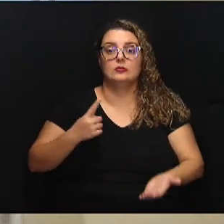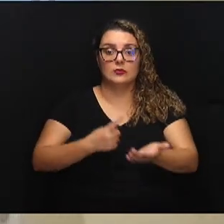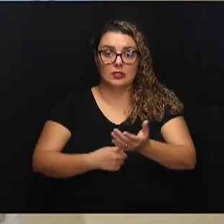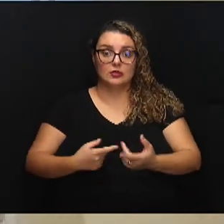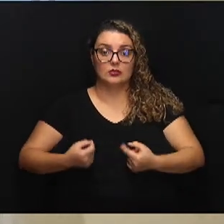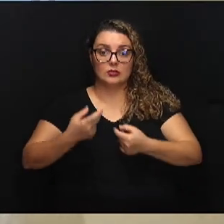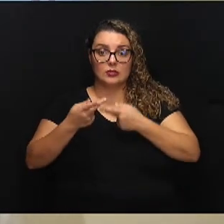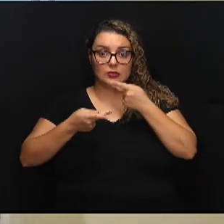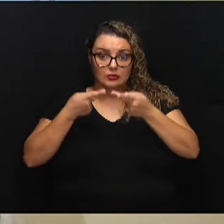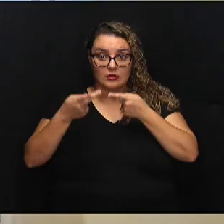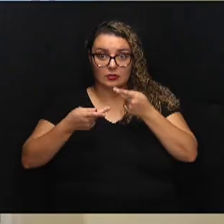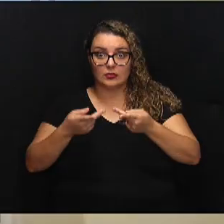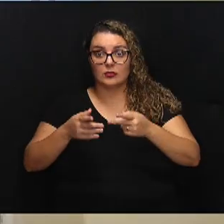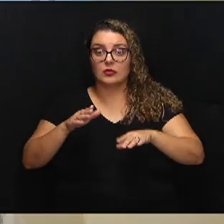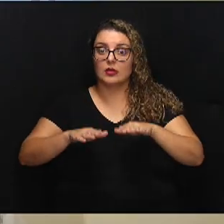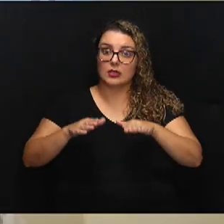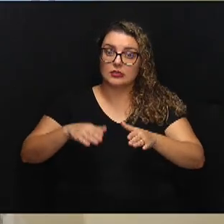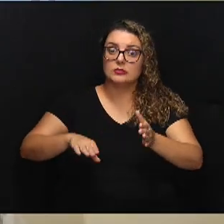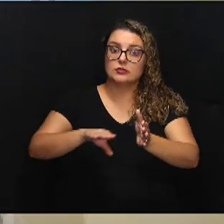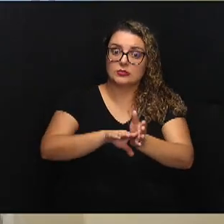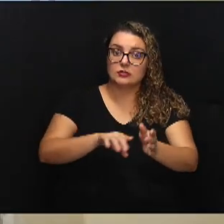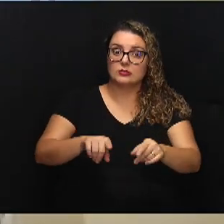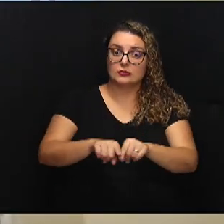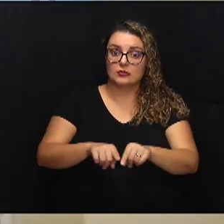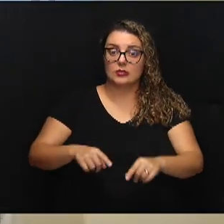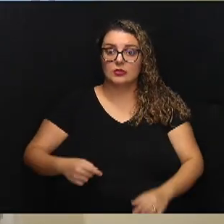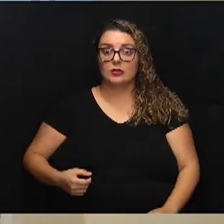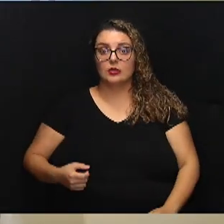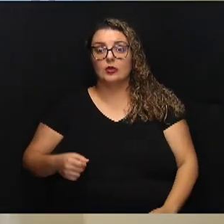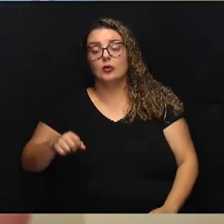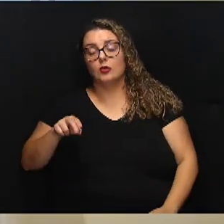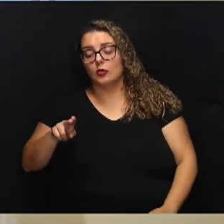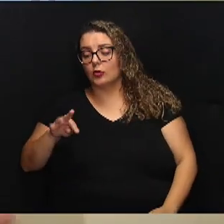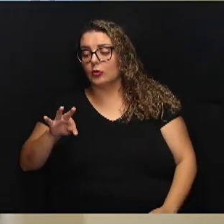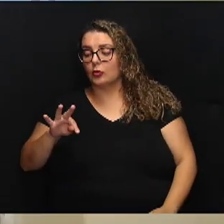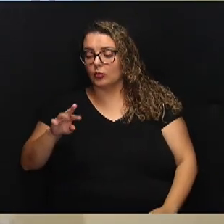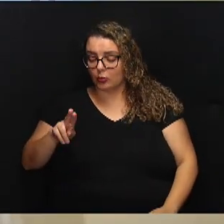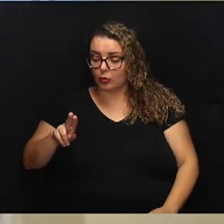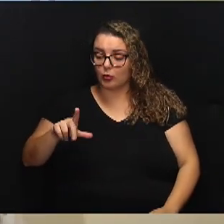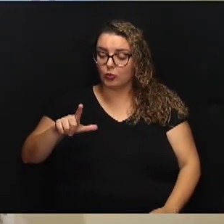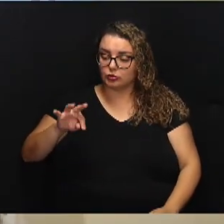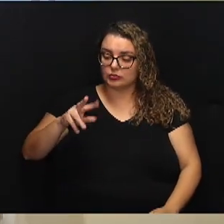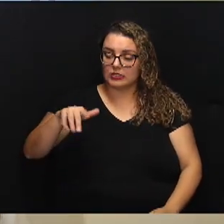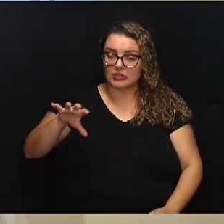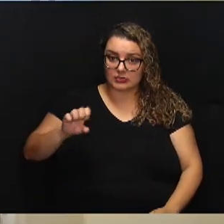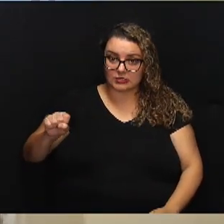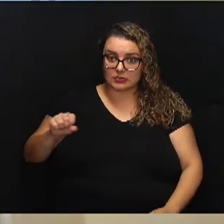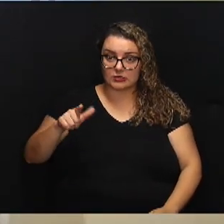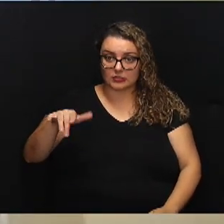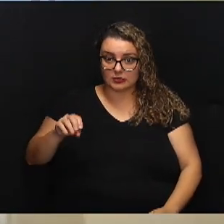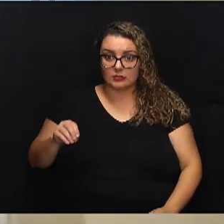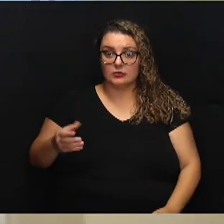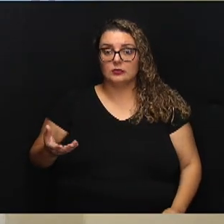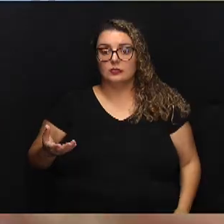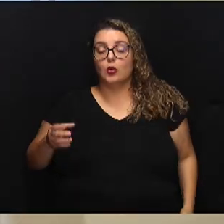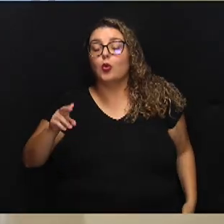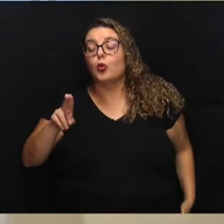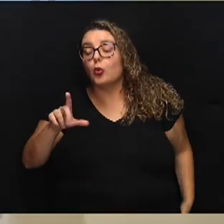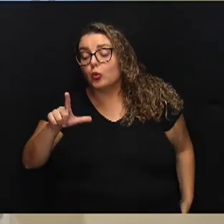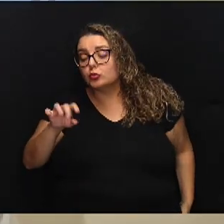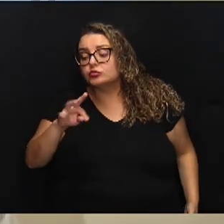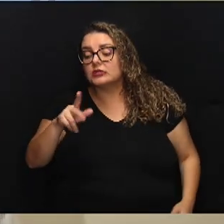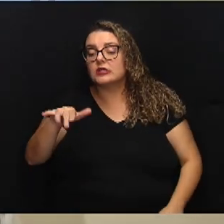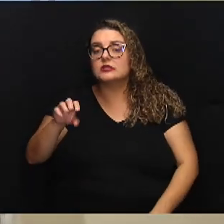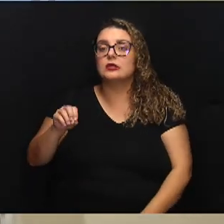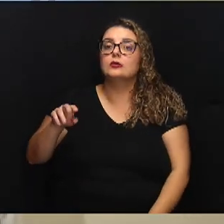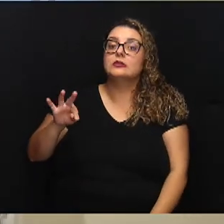comentou. Às vezes chegam também com um ultrassom transvaginal, mostrando, por exemplo, alguma alteração no tamanho dos ovários, ou, por exemplo, a